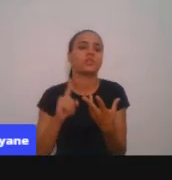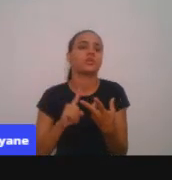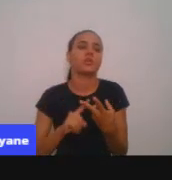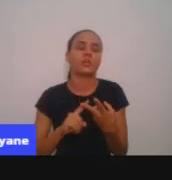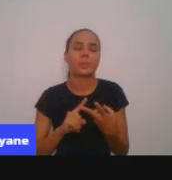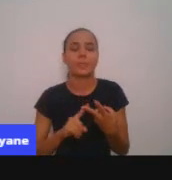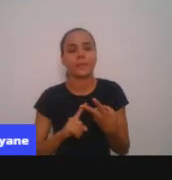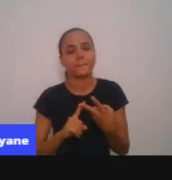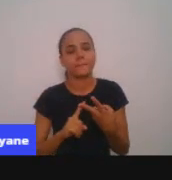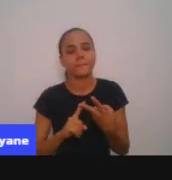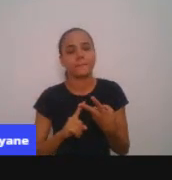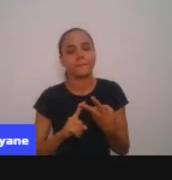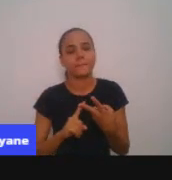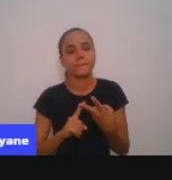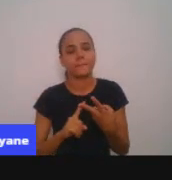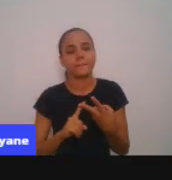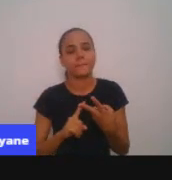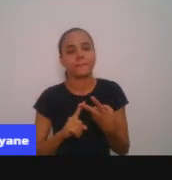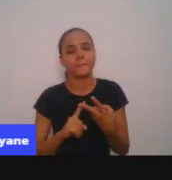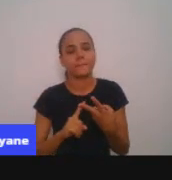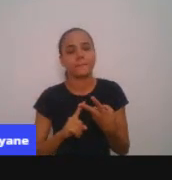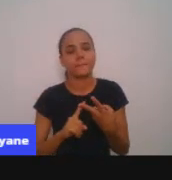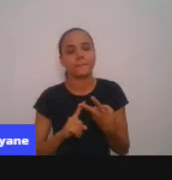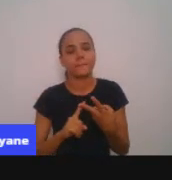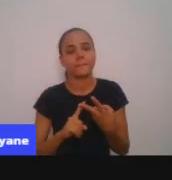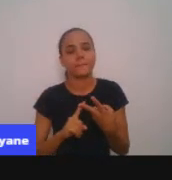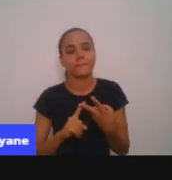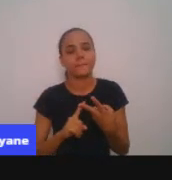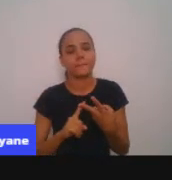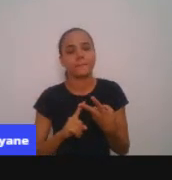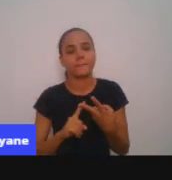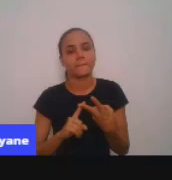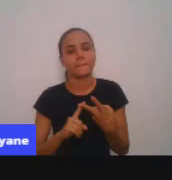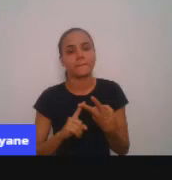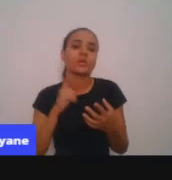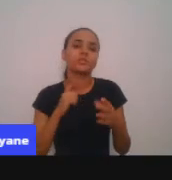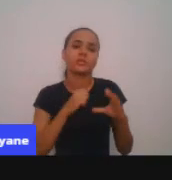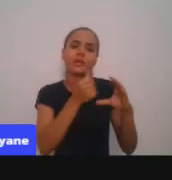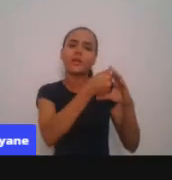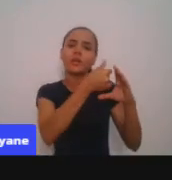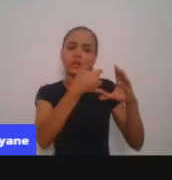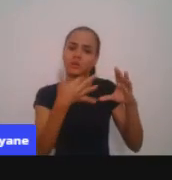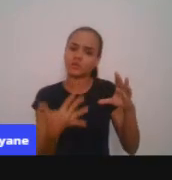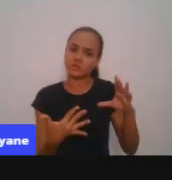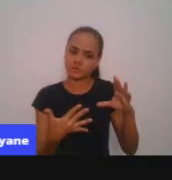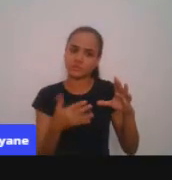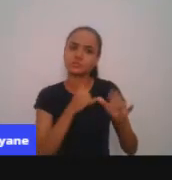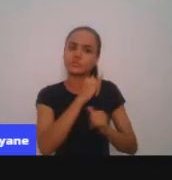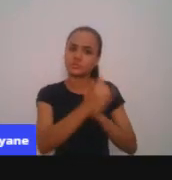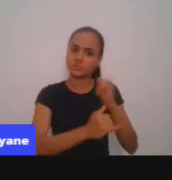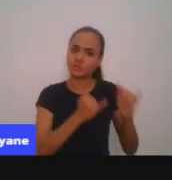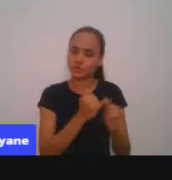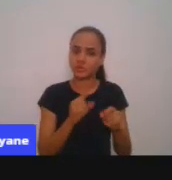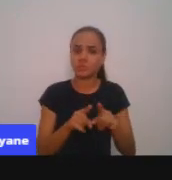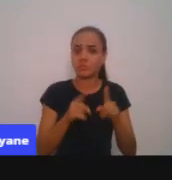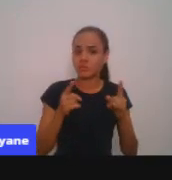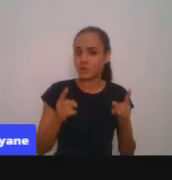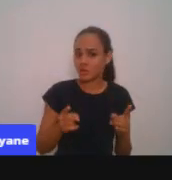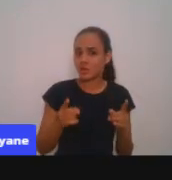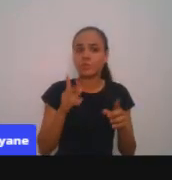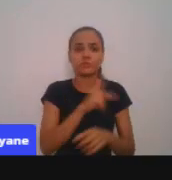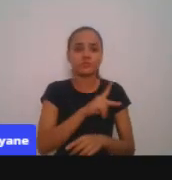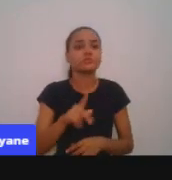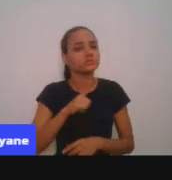uma característica na internet, né? Mas o professor, ele tem a sua proposta pedagógica, ele tem